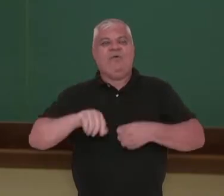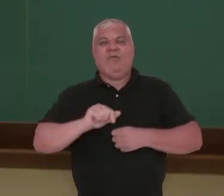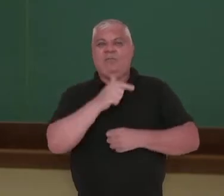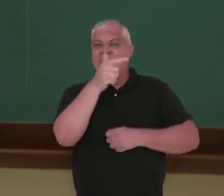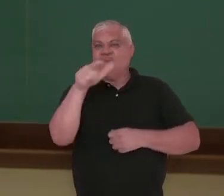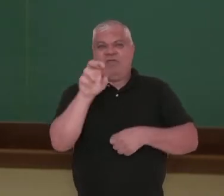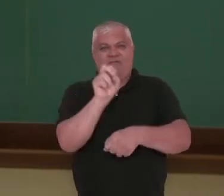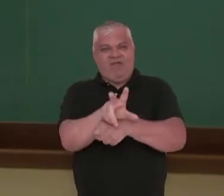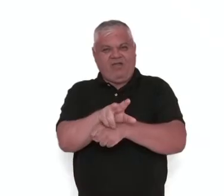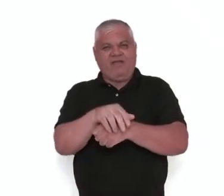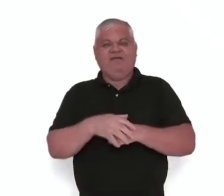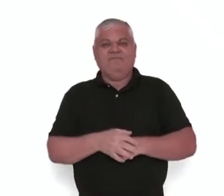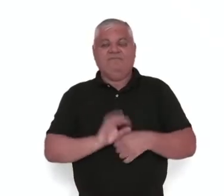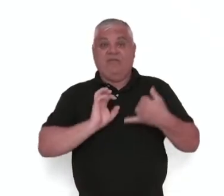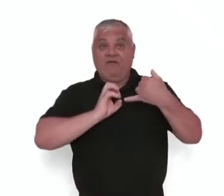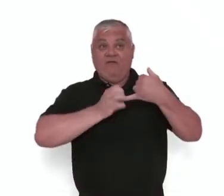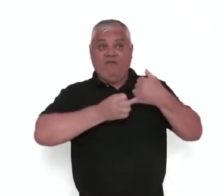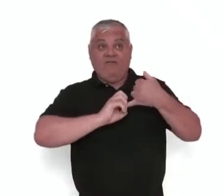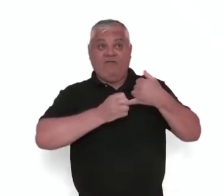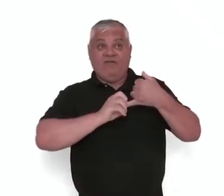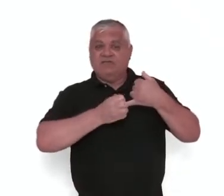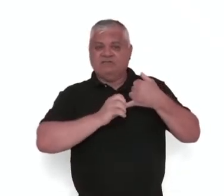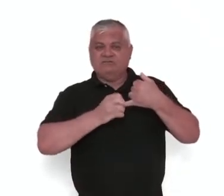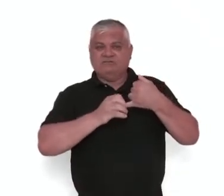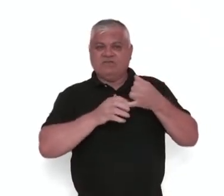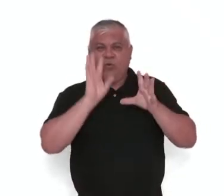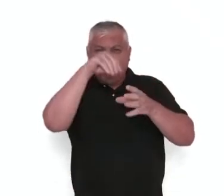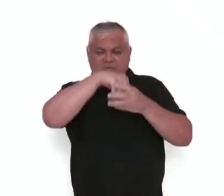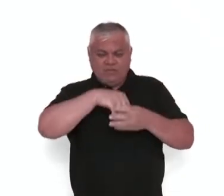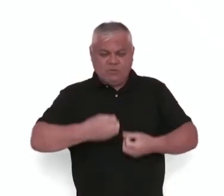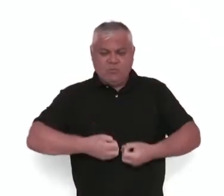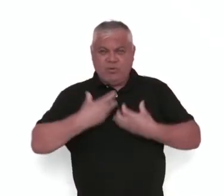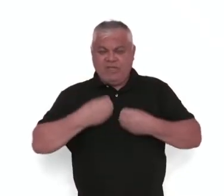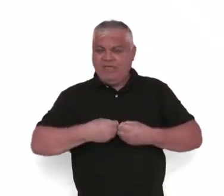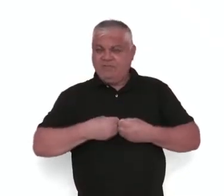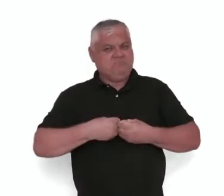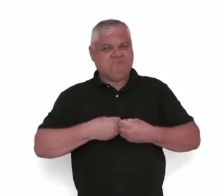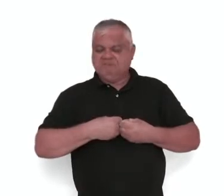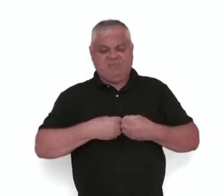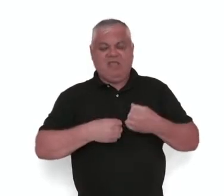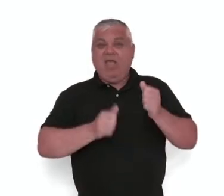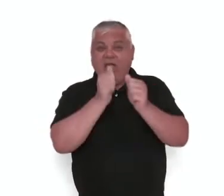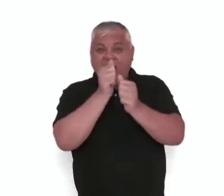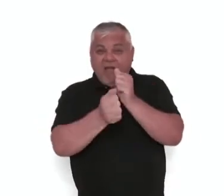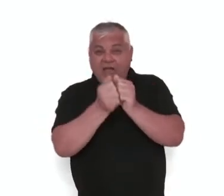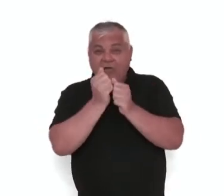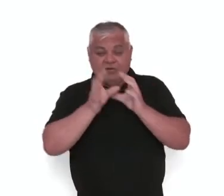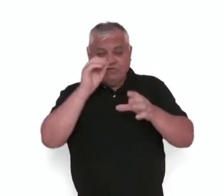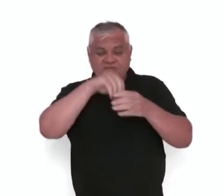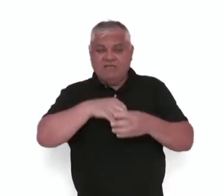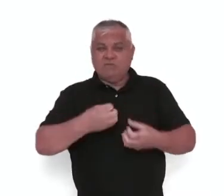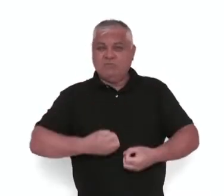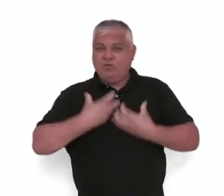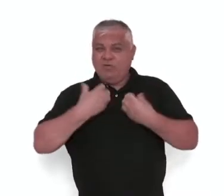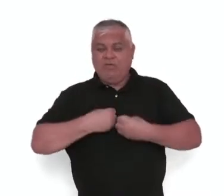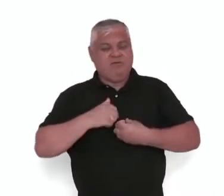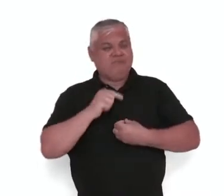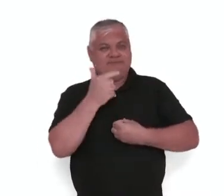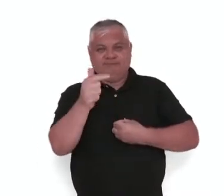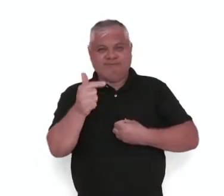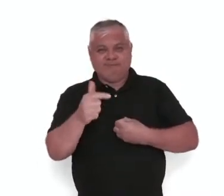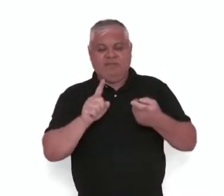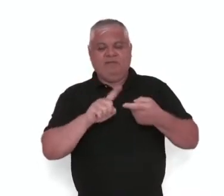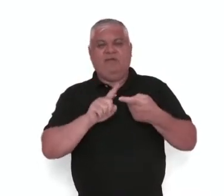O preço do feijão não cabe no poema. O preço do arroz não cabe no poema. Não cabem no poema